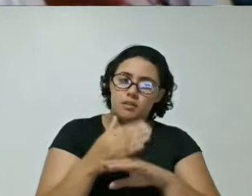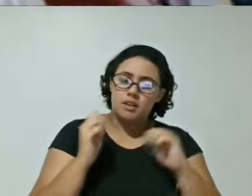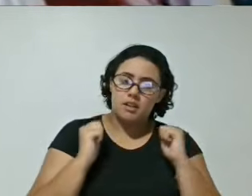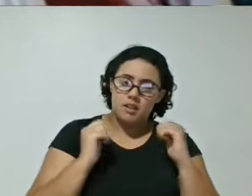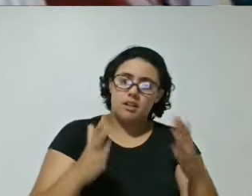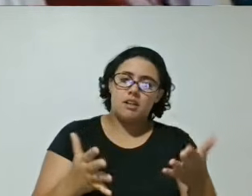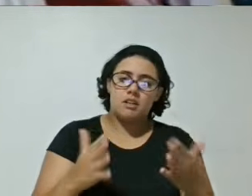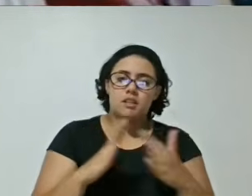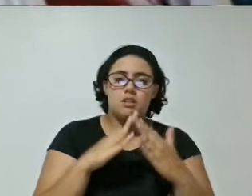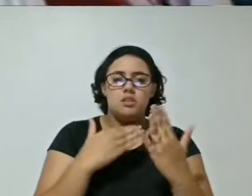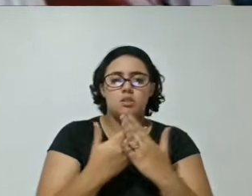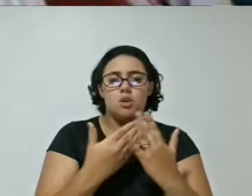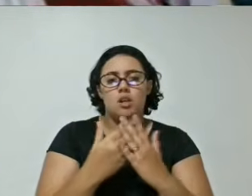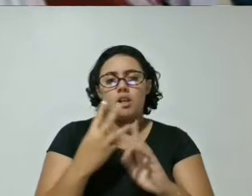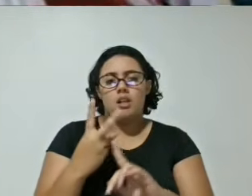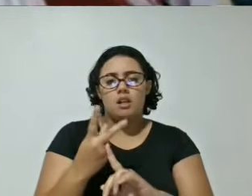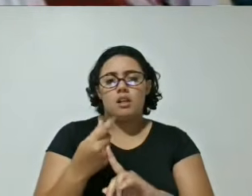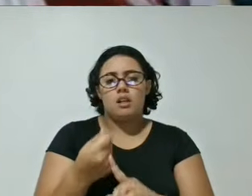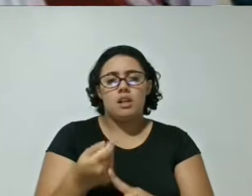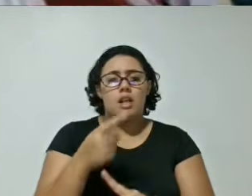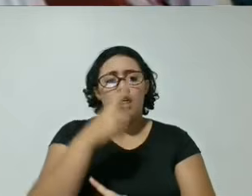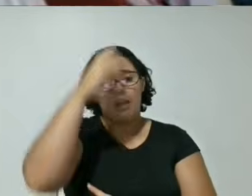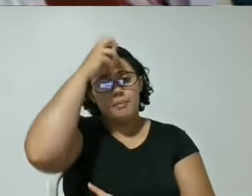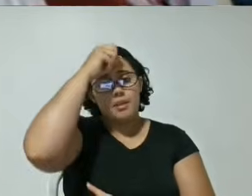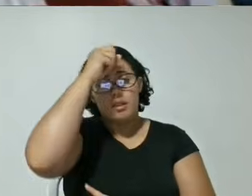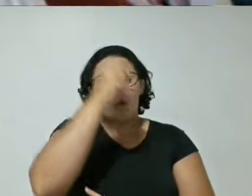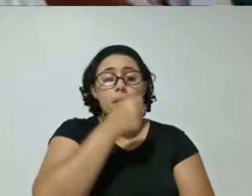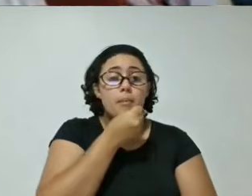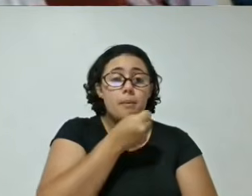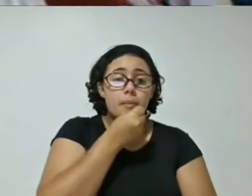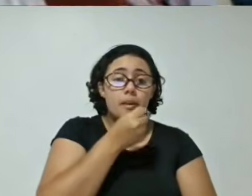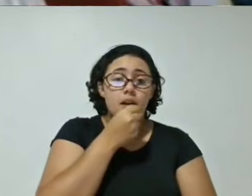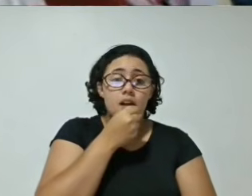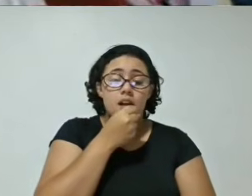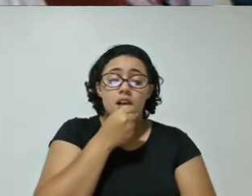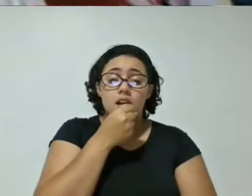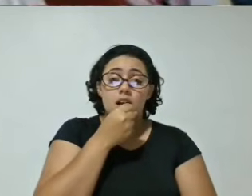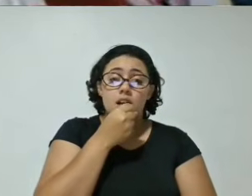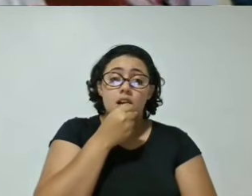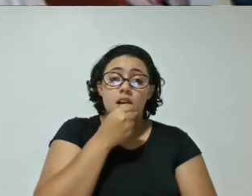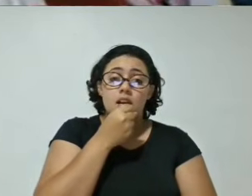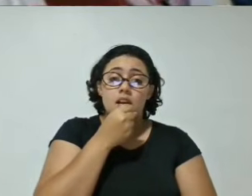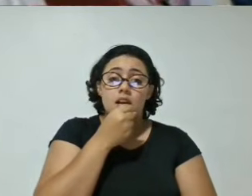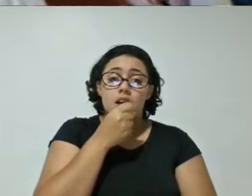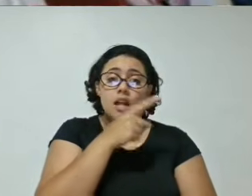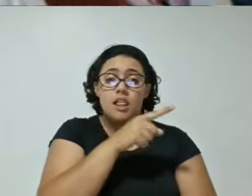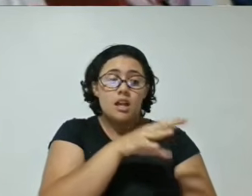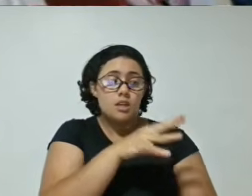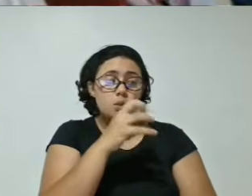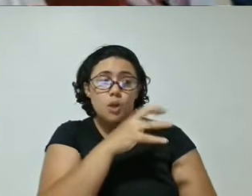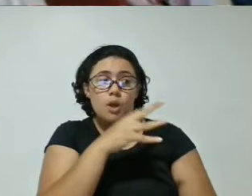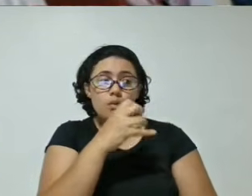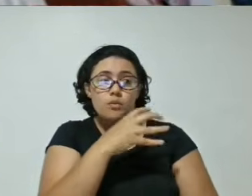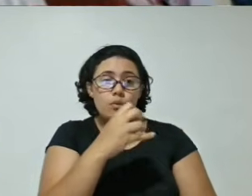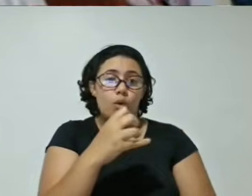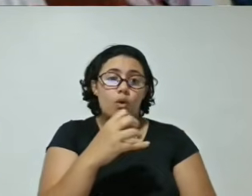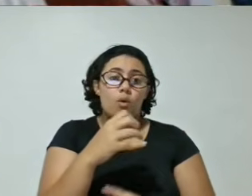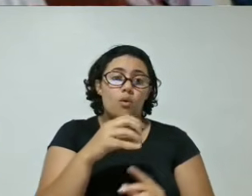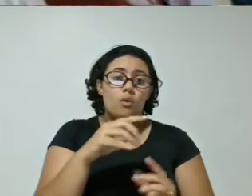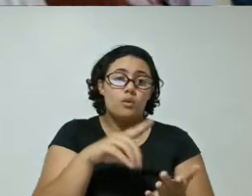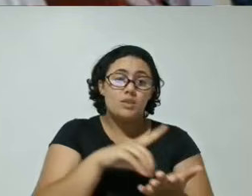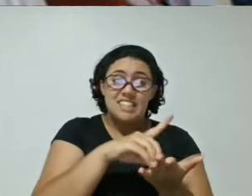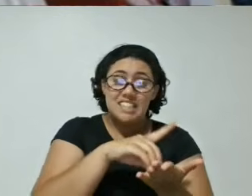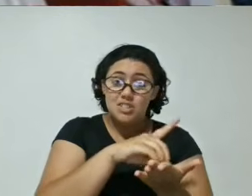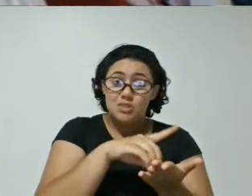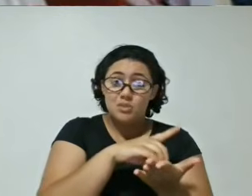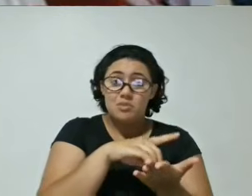Arena da Cultura, sabe? Ela aprendeu a cantar, ela gravou um disco, ela gravou várias músicas, deixou um legado, assim,